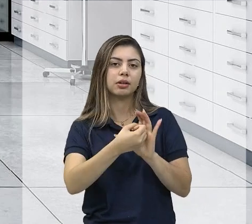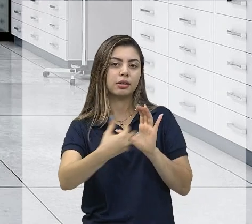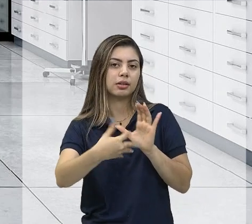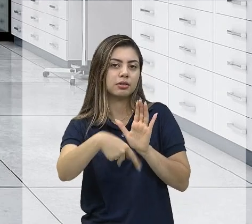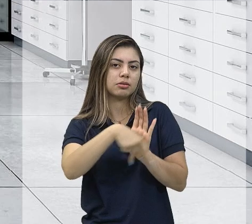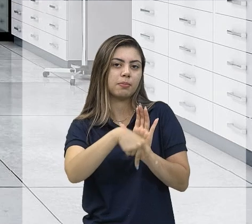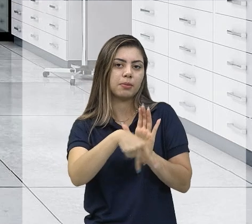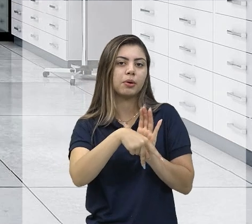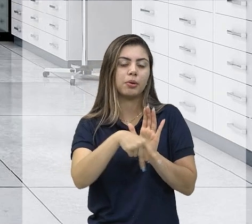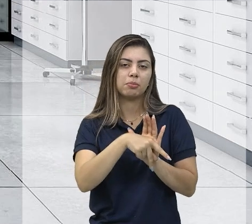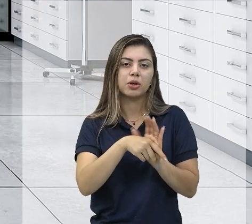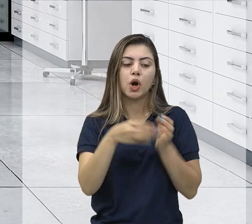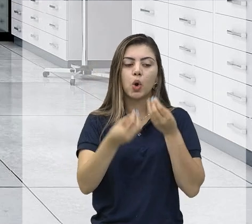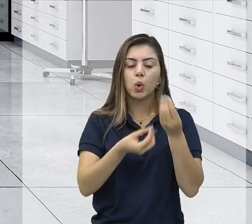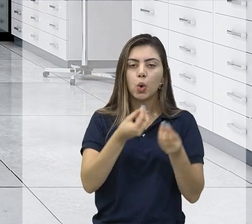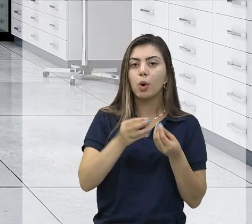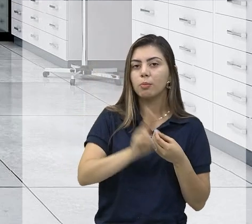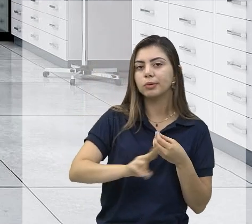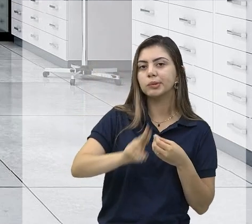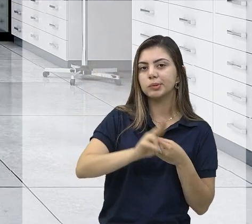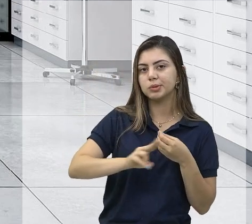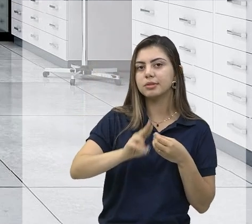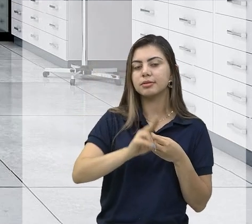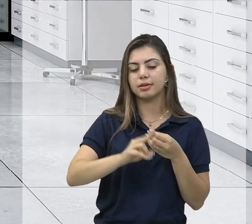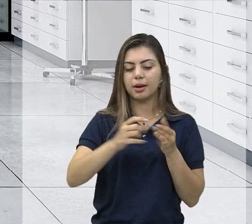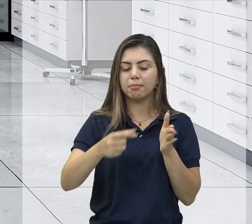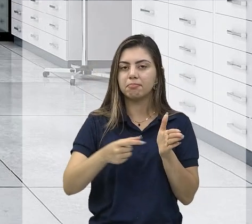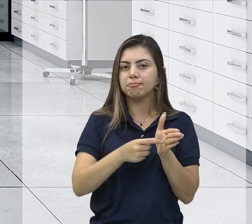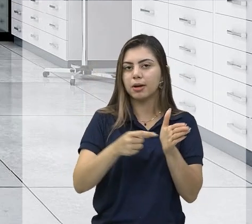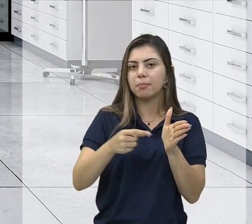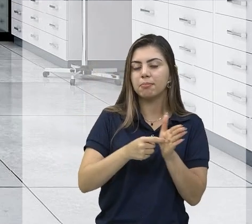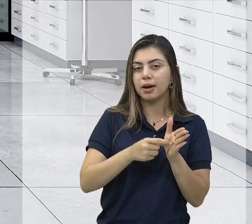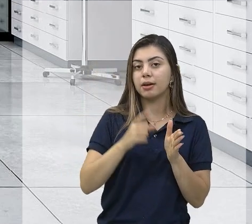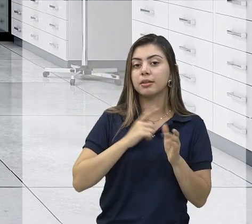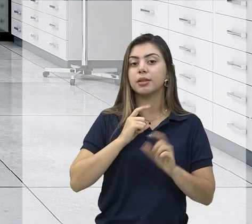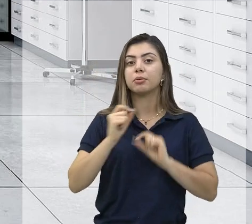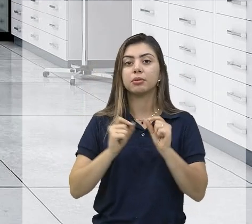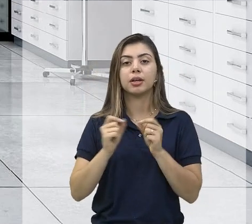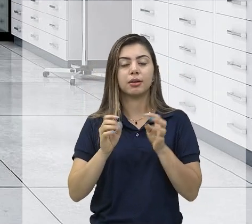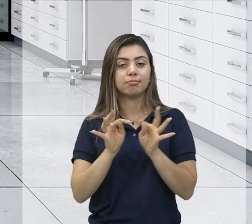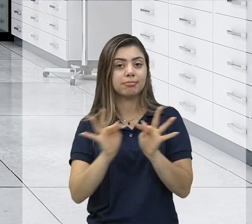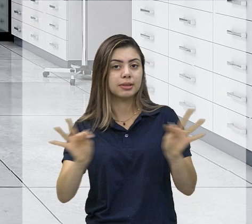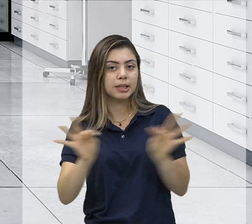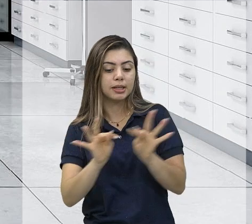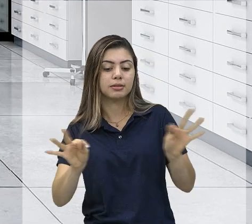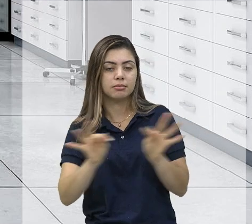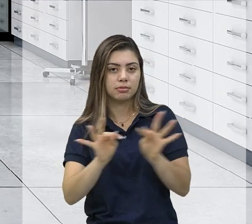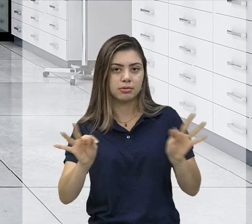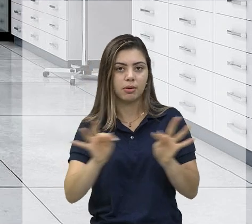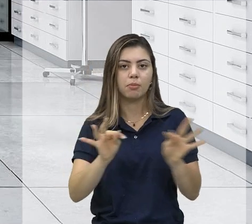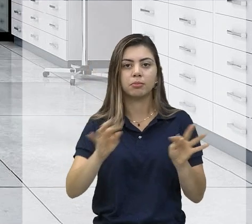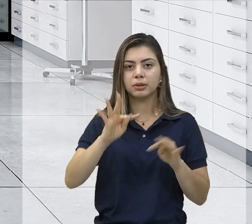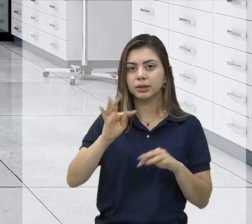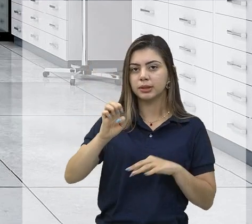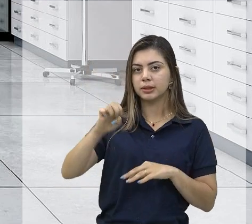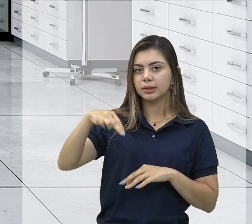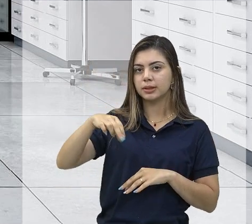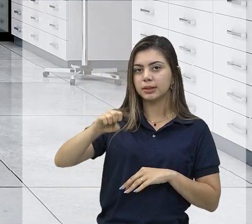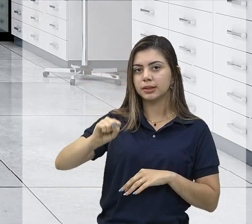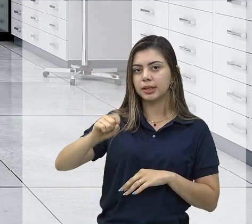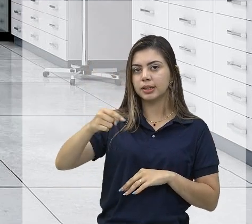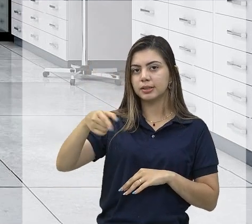especificações de funcionamento referente à tensão elétrica de operação e à corrente